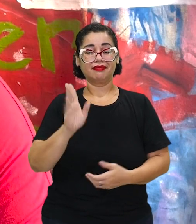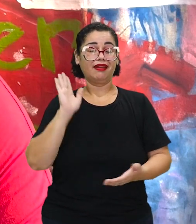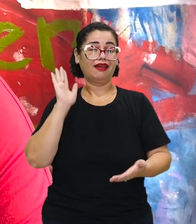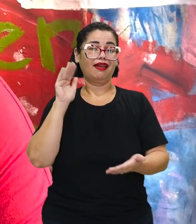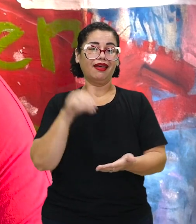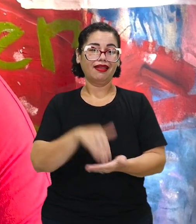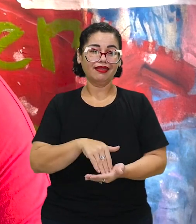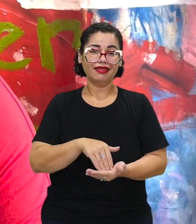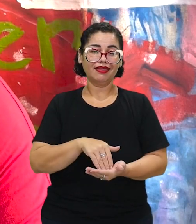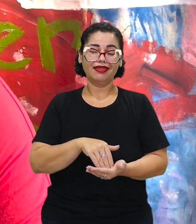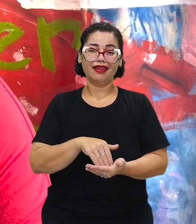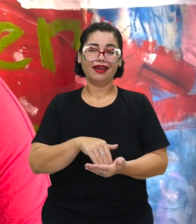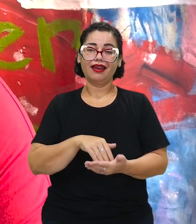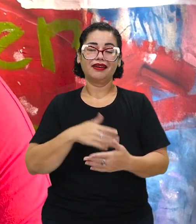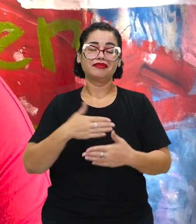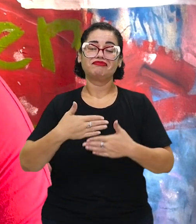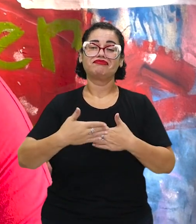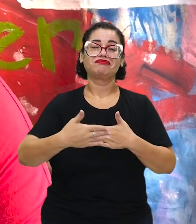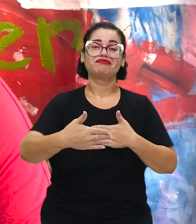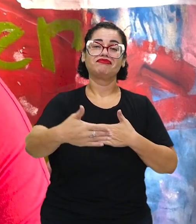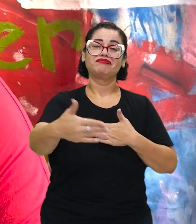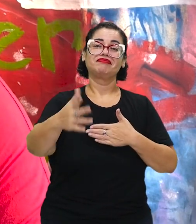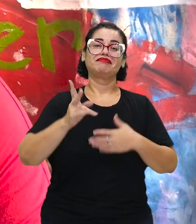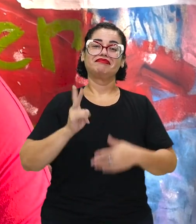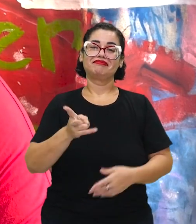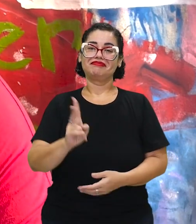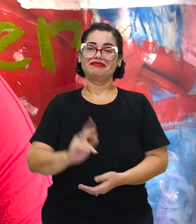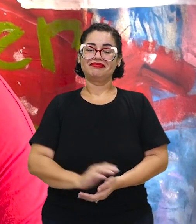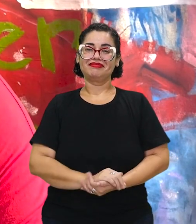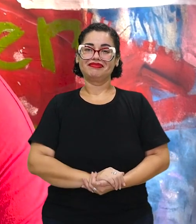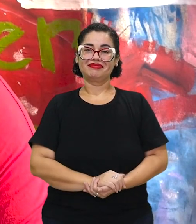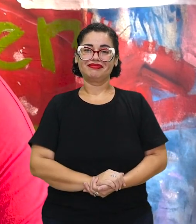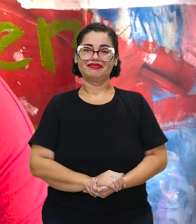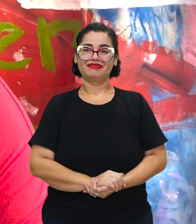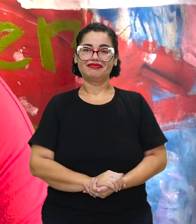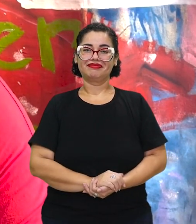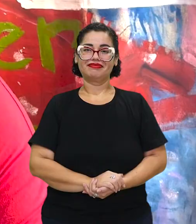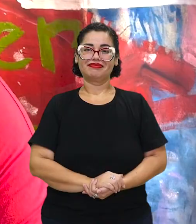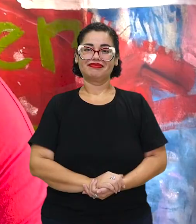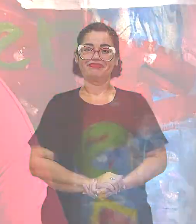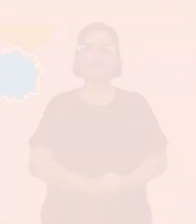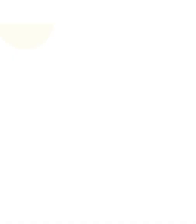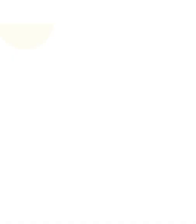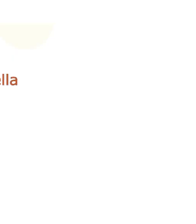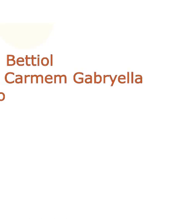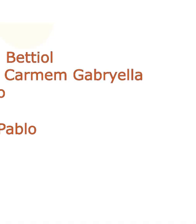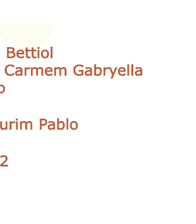arte e eu pretendo ser até, até quando eu puder ficar por aqui.